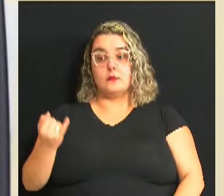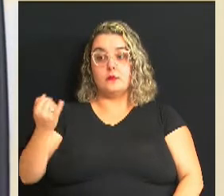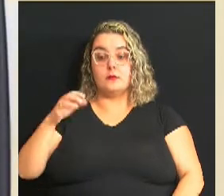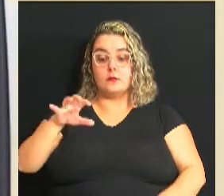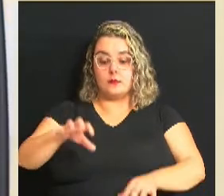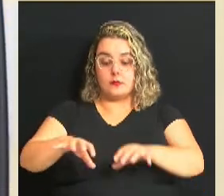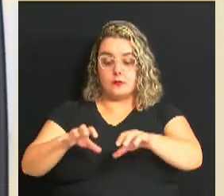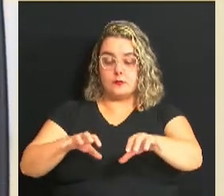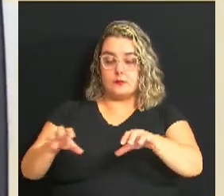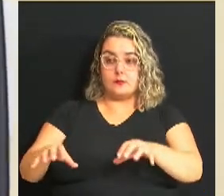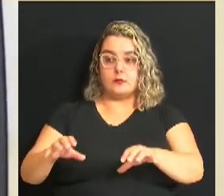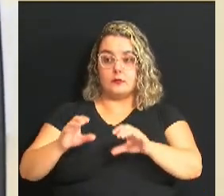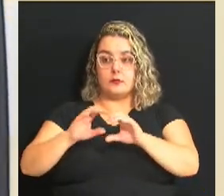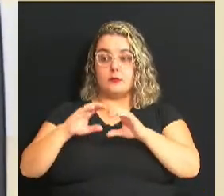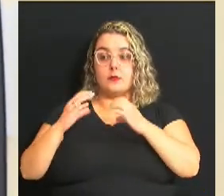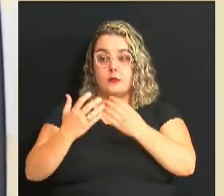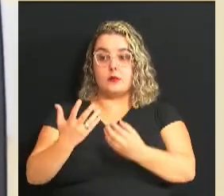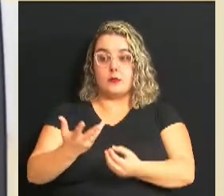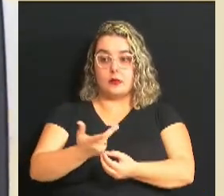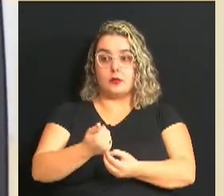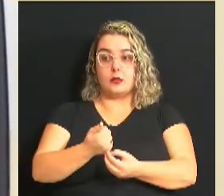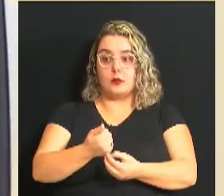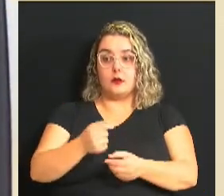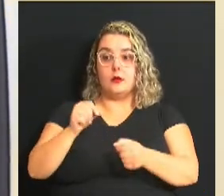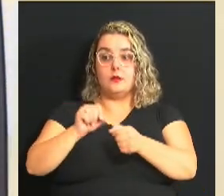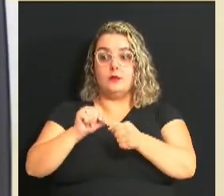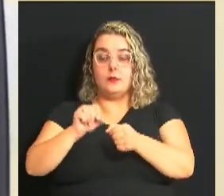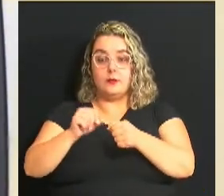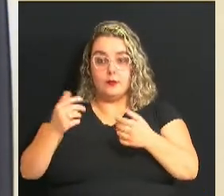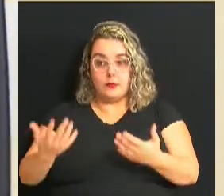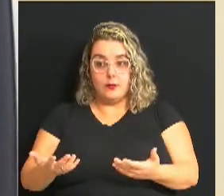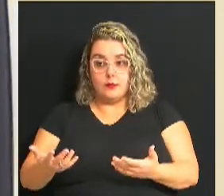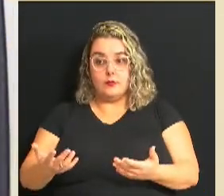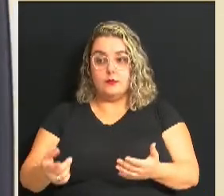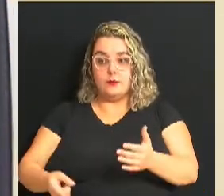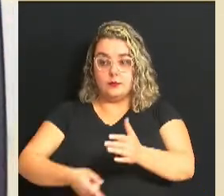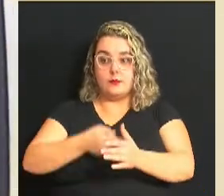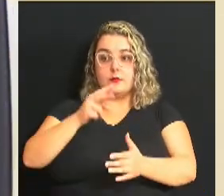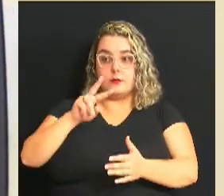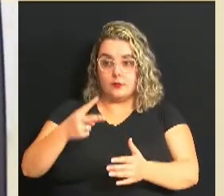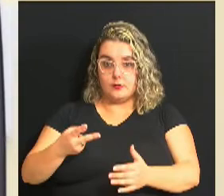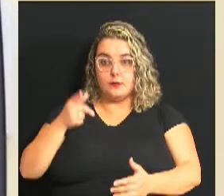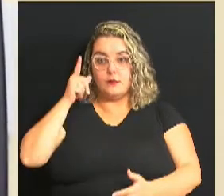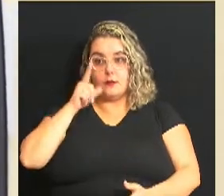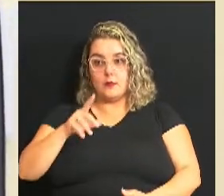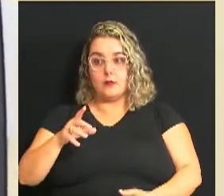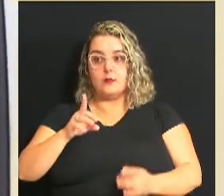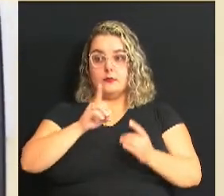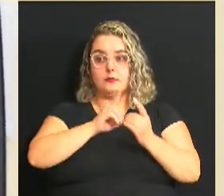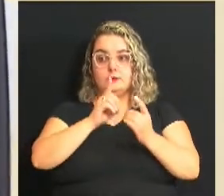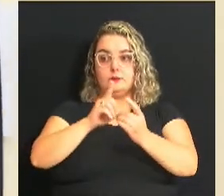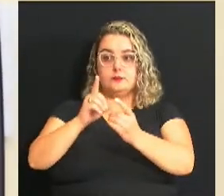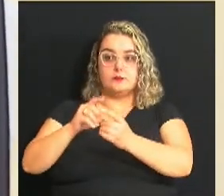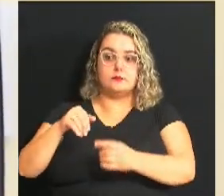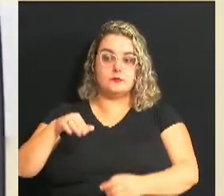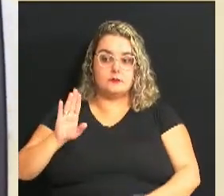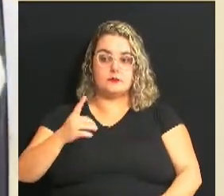da comunidade artística, dos fazedores, porque a gente, pela primeira vez, conseguiu contemplar mais